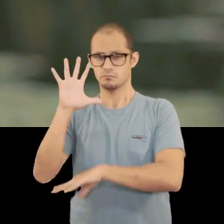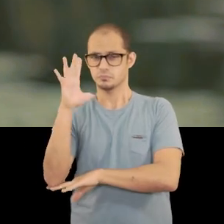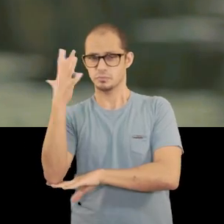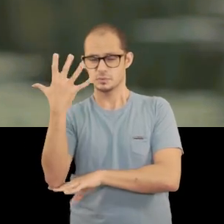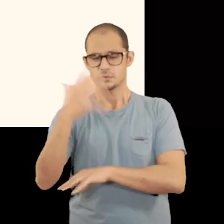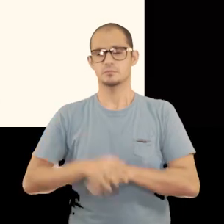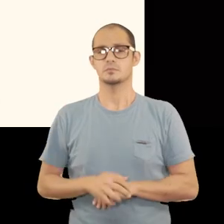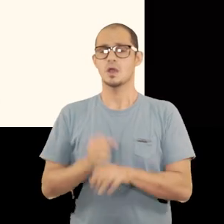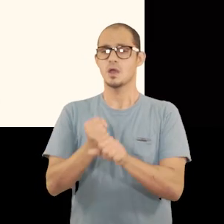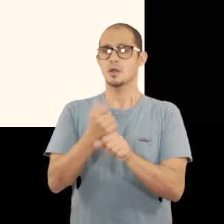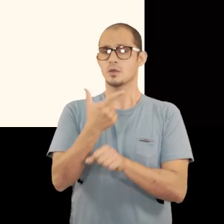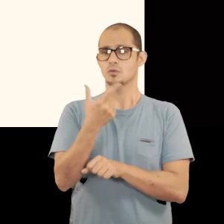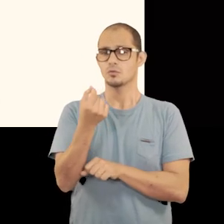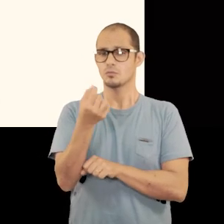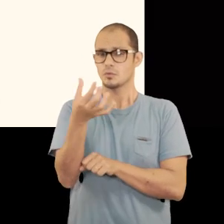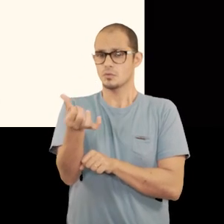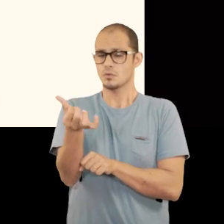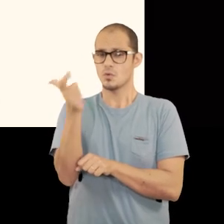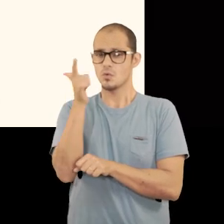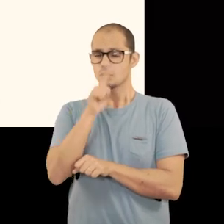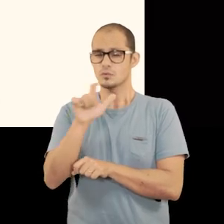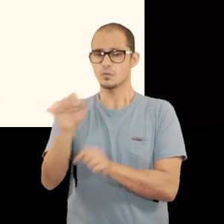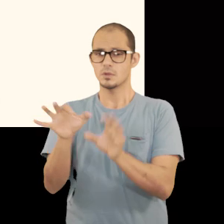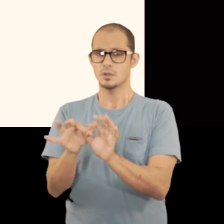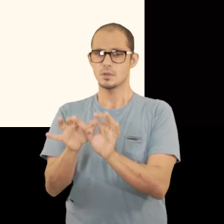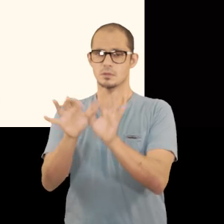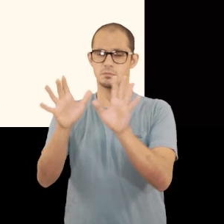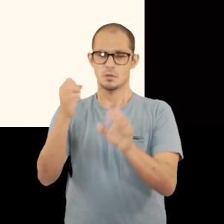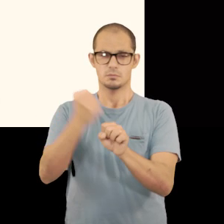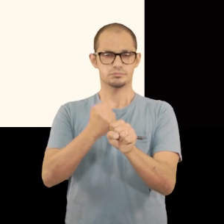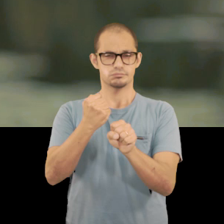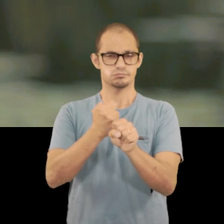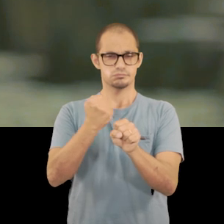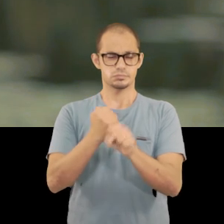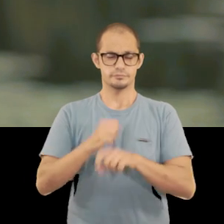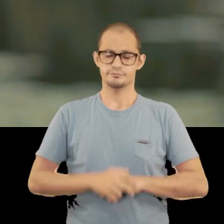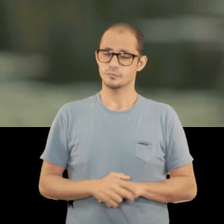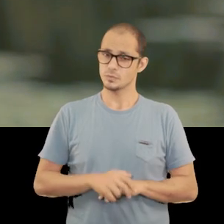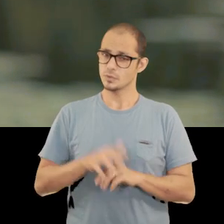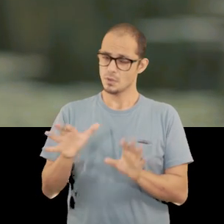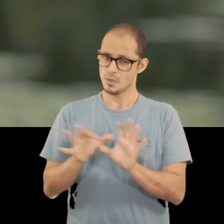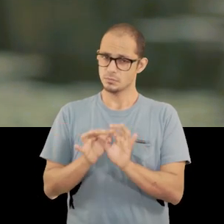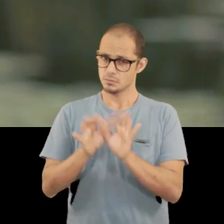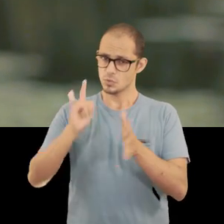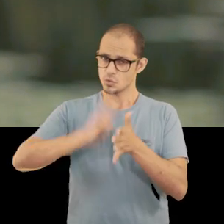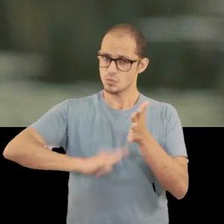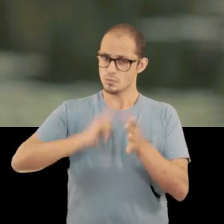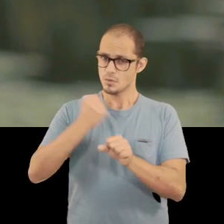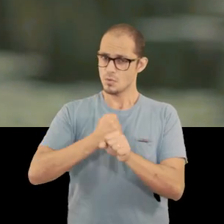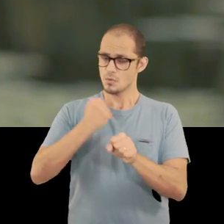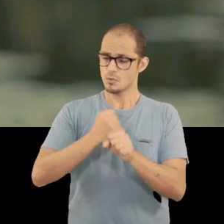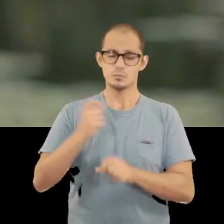ambiental de Juiz de Fora e, em 2006, eles conseguiram uma licença prévia. Essa conquista dessa